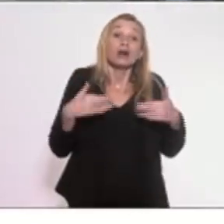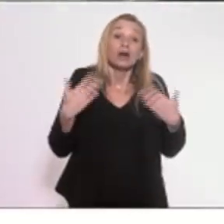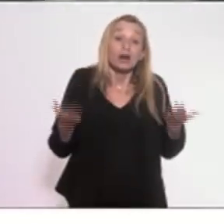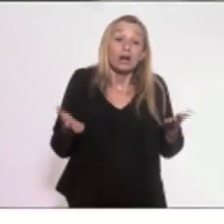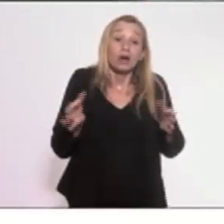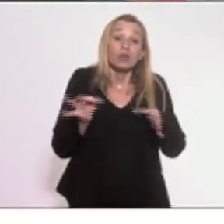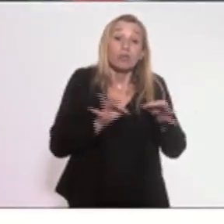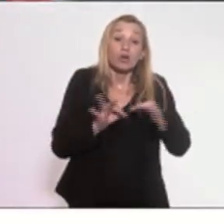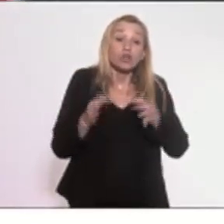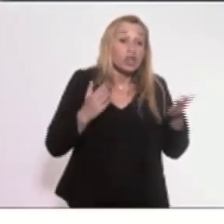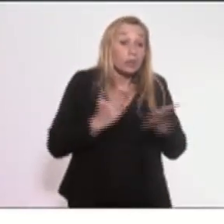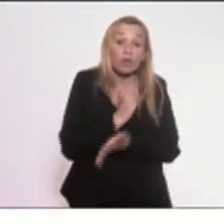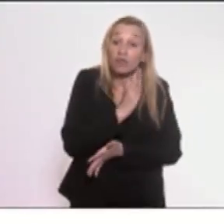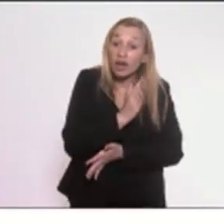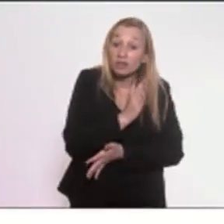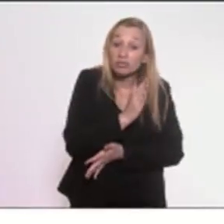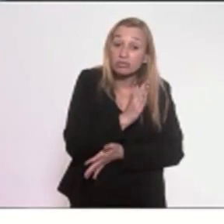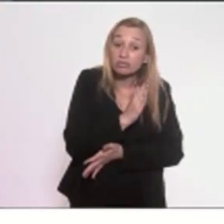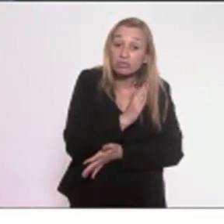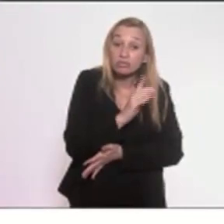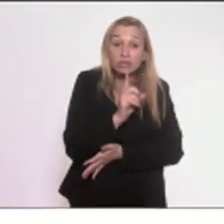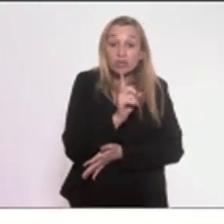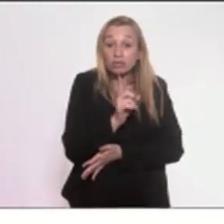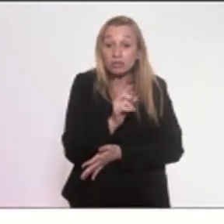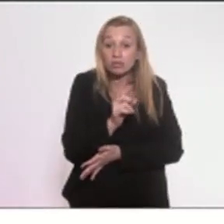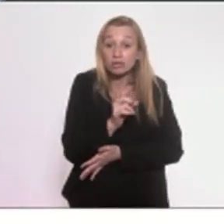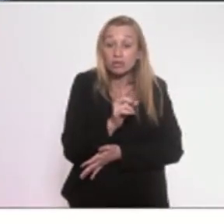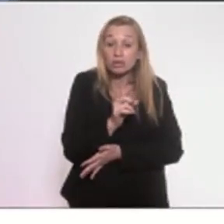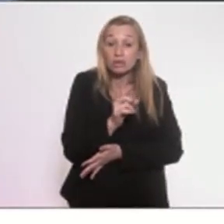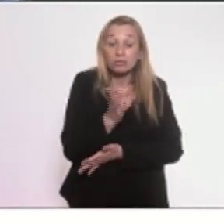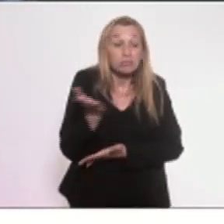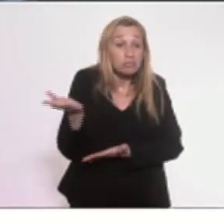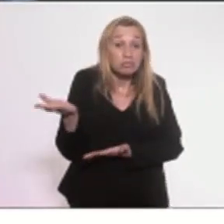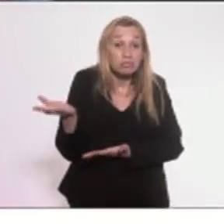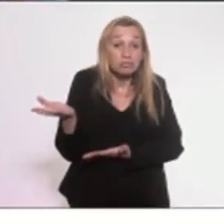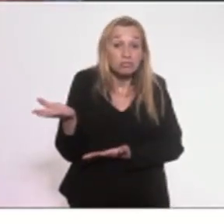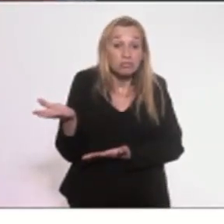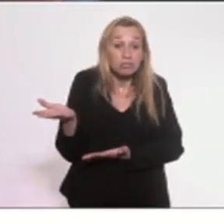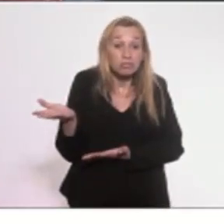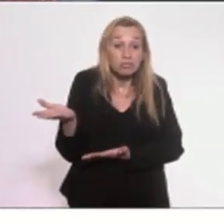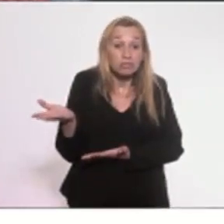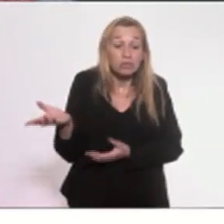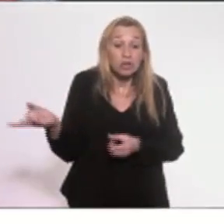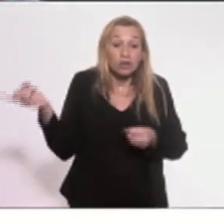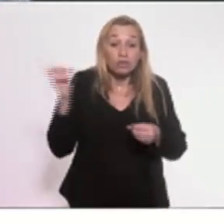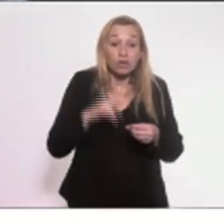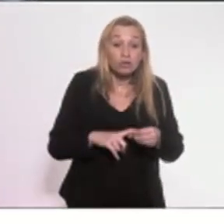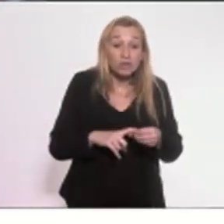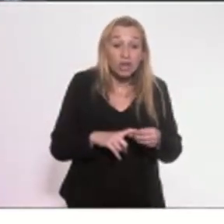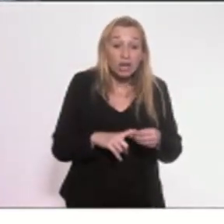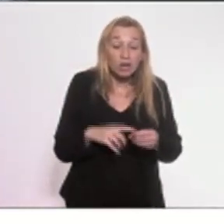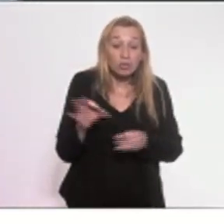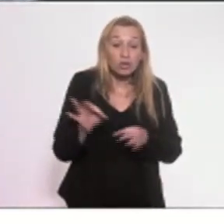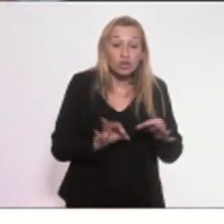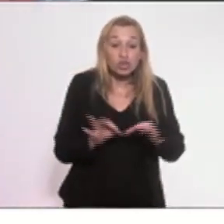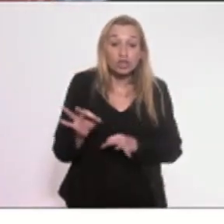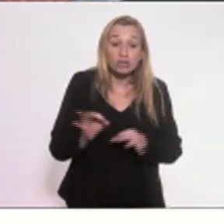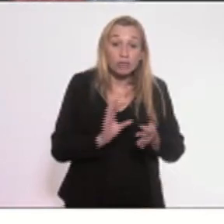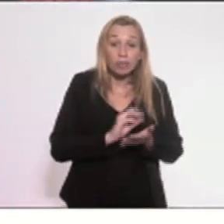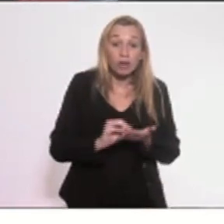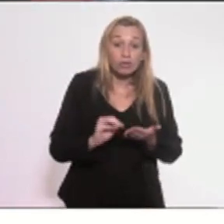foi aprovado, mas não foi. O senhor vai trazer o projeto à pauta